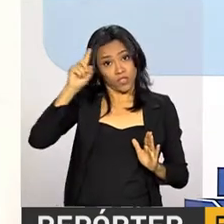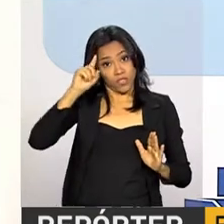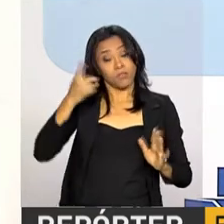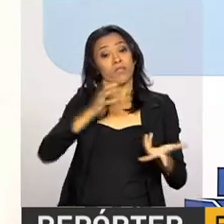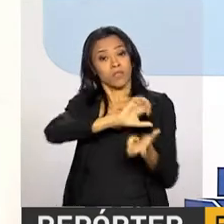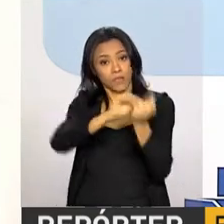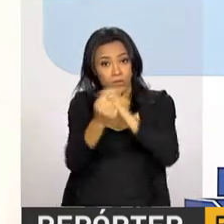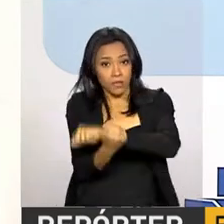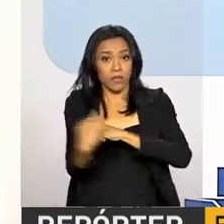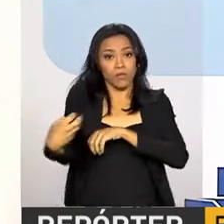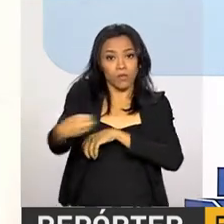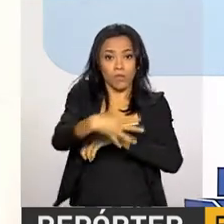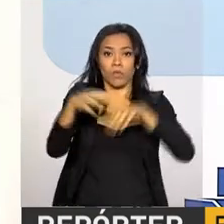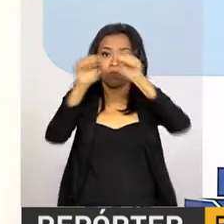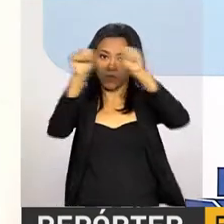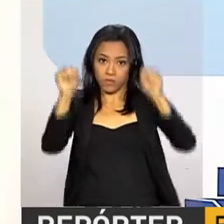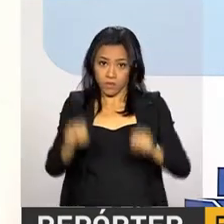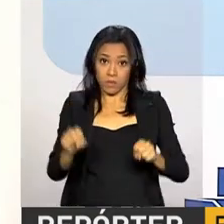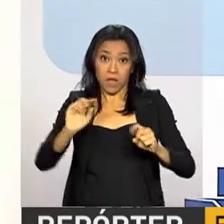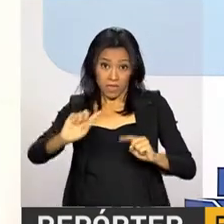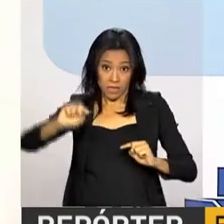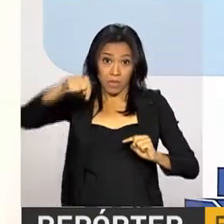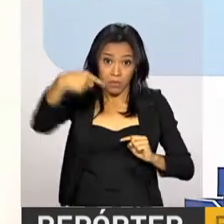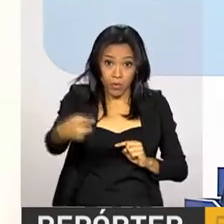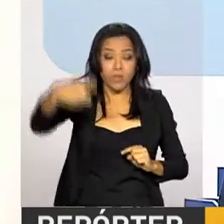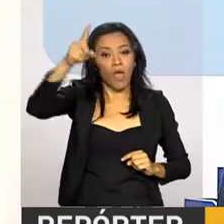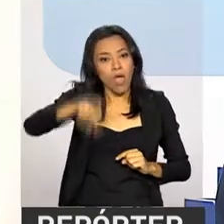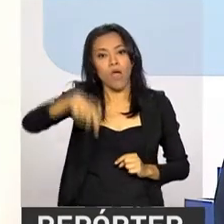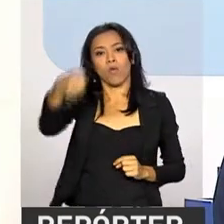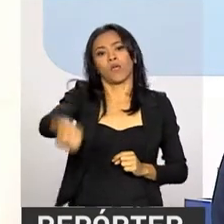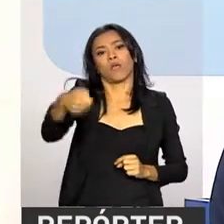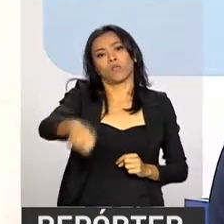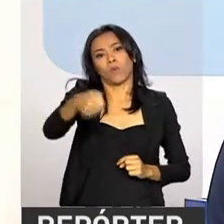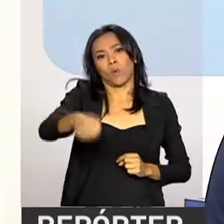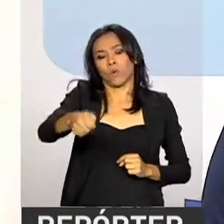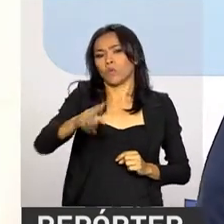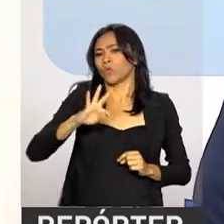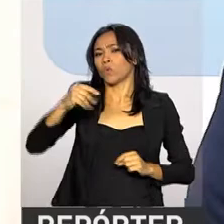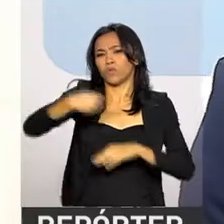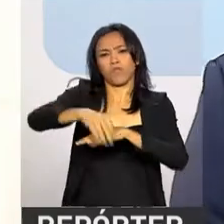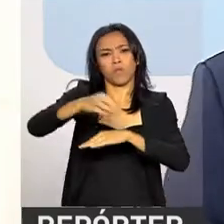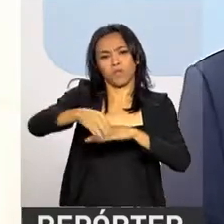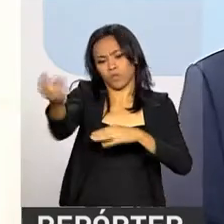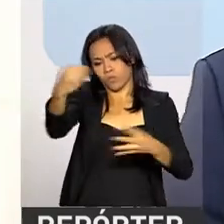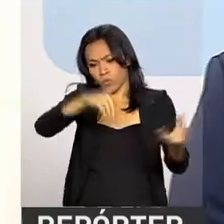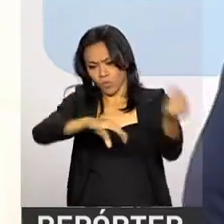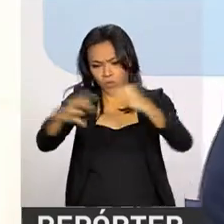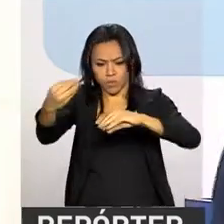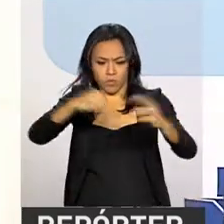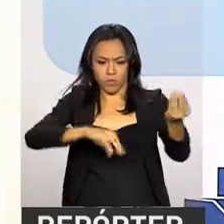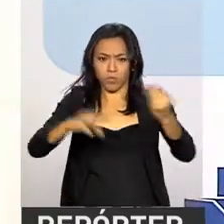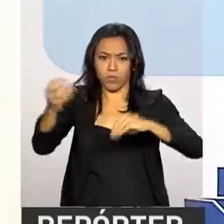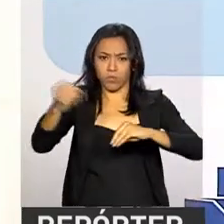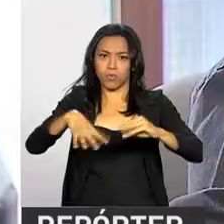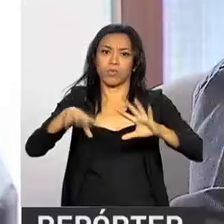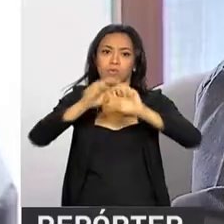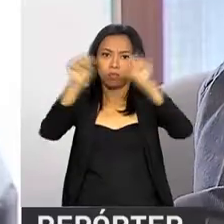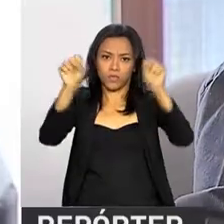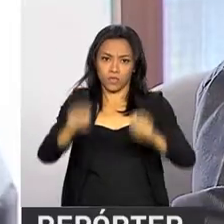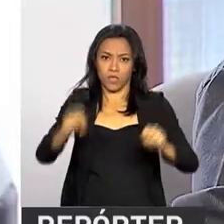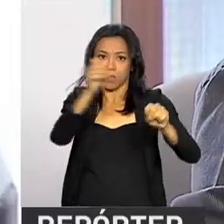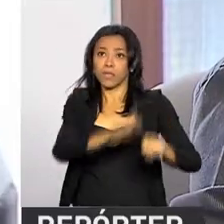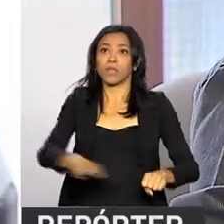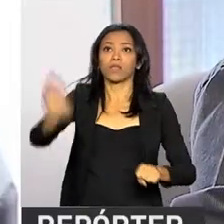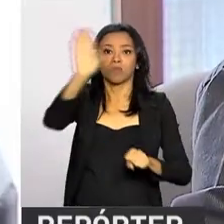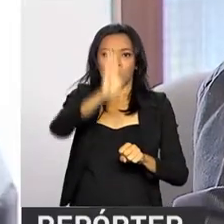90 dias será obrigatório a transmissão todos os dados dos medicamentos para a base nacional a